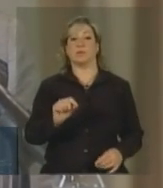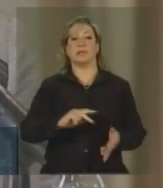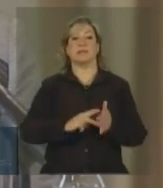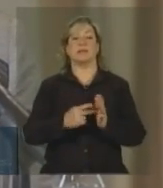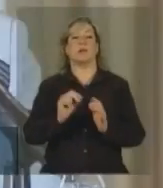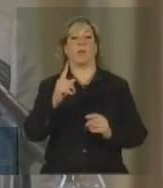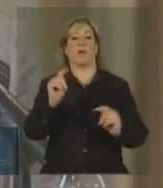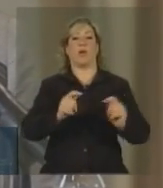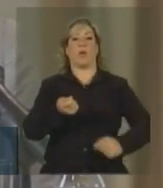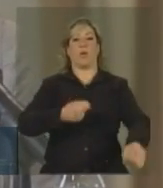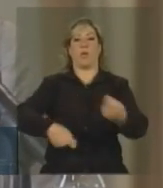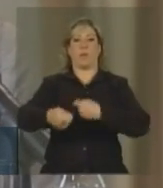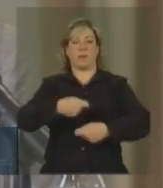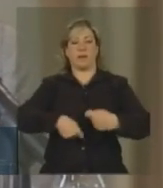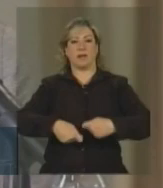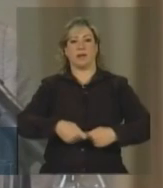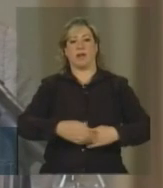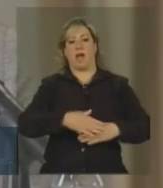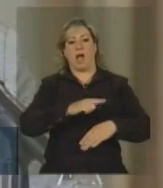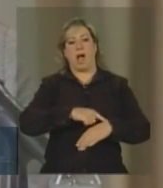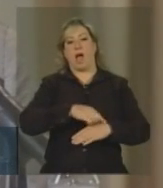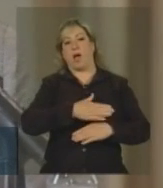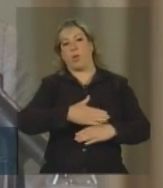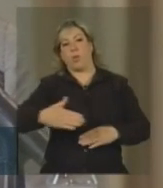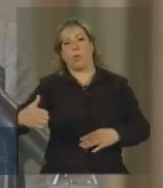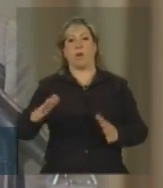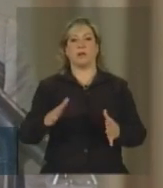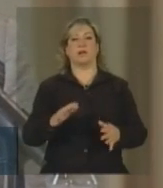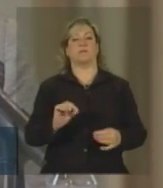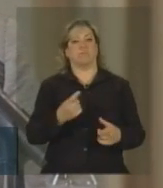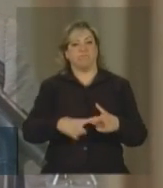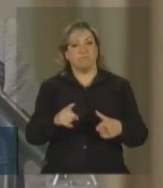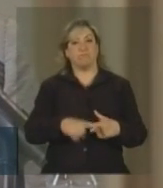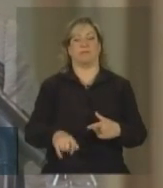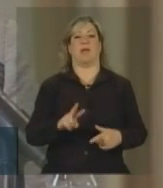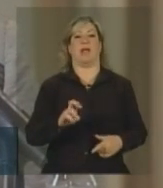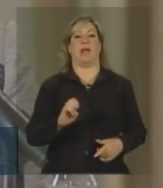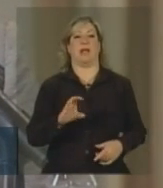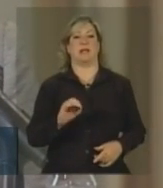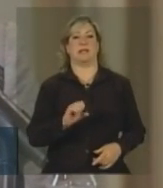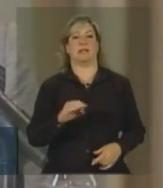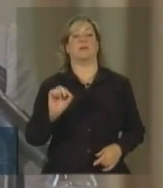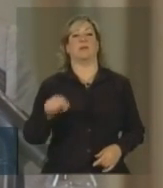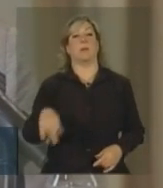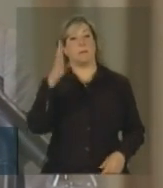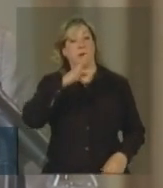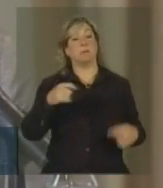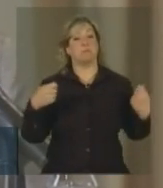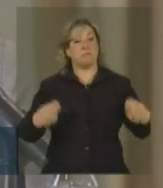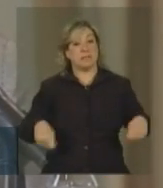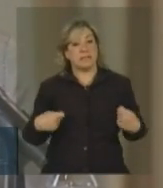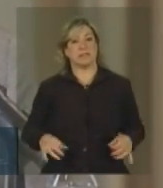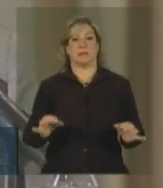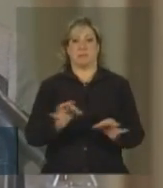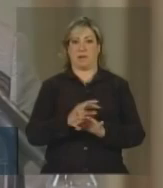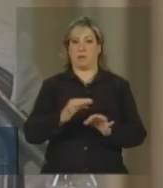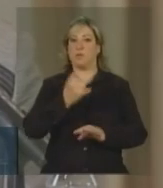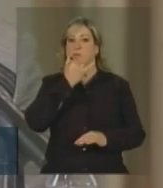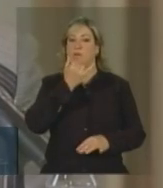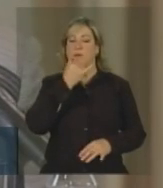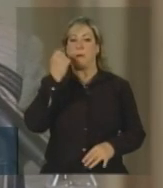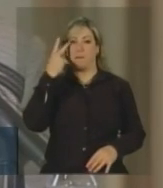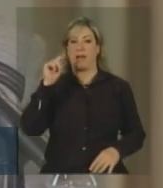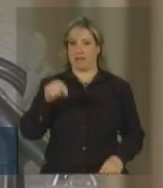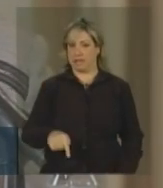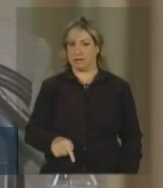uma economia durante algum tempo em recessão, o Brasil tem de se preparar cada vez mais para isso. Nesse